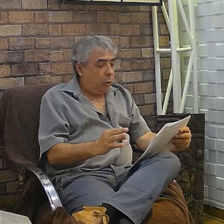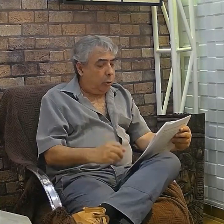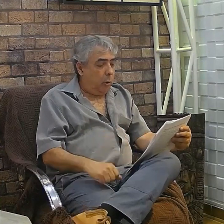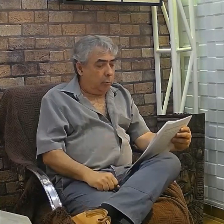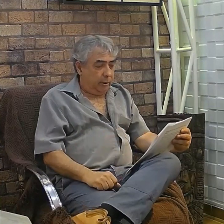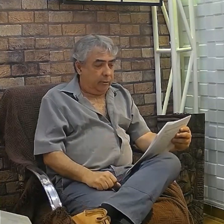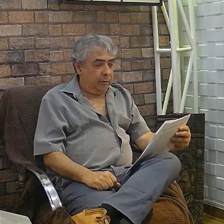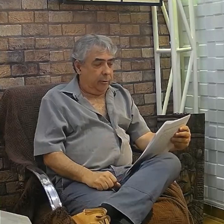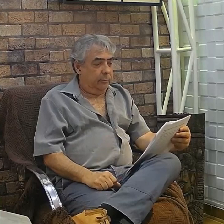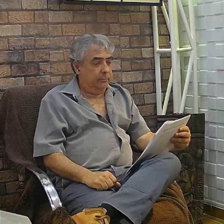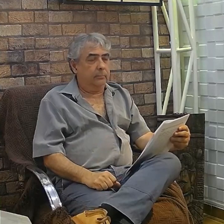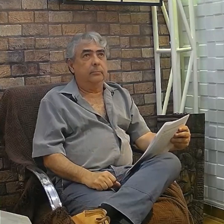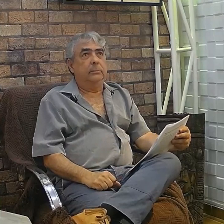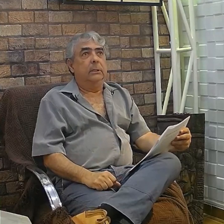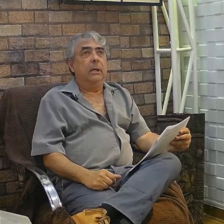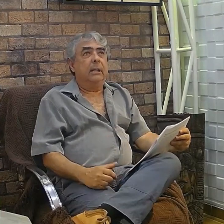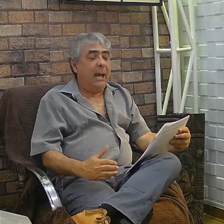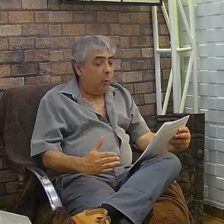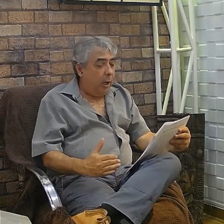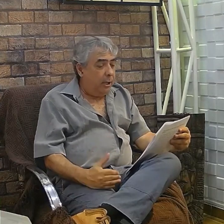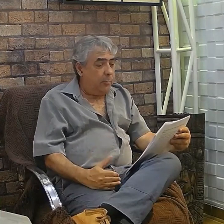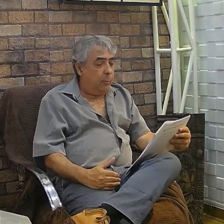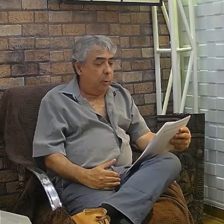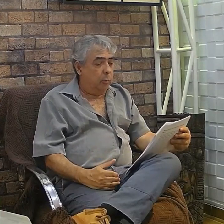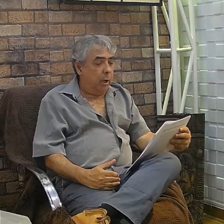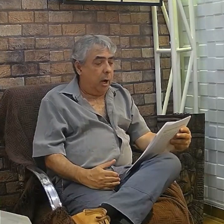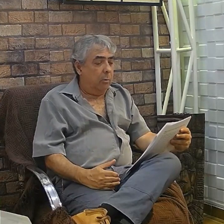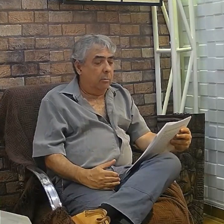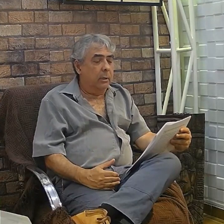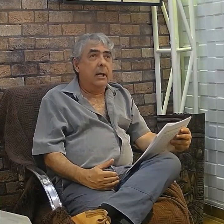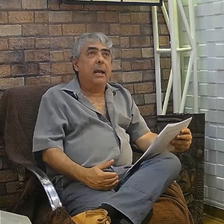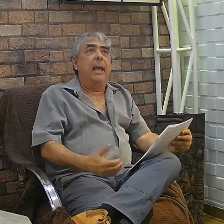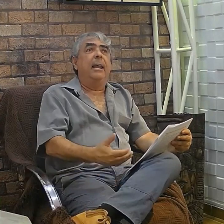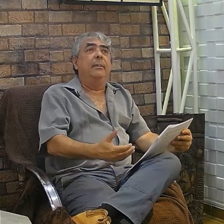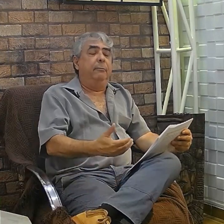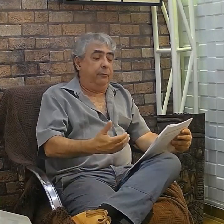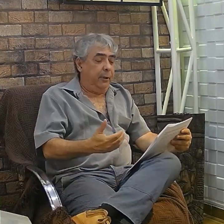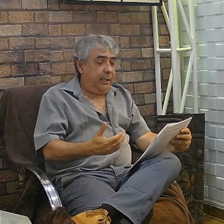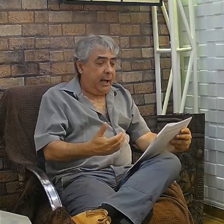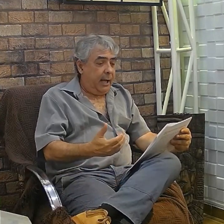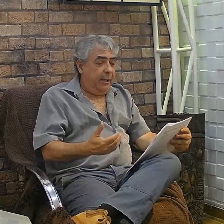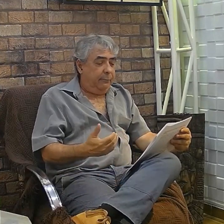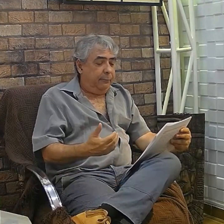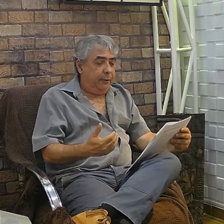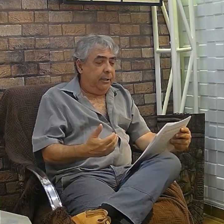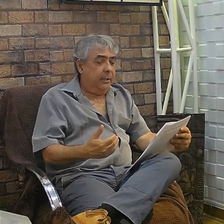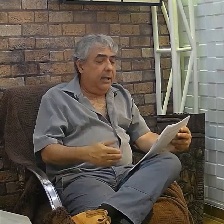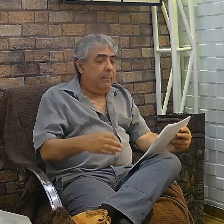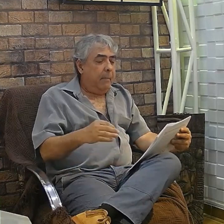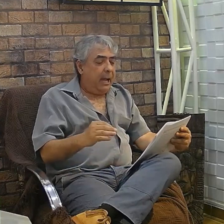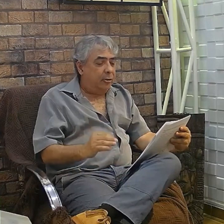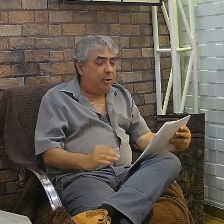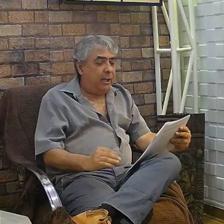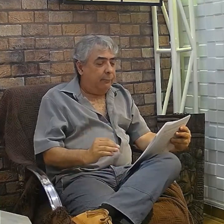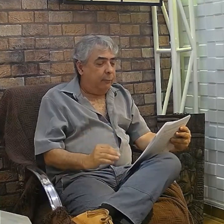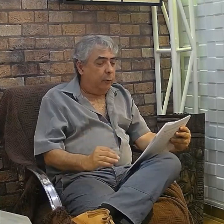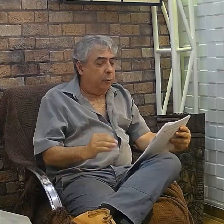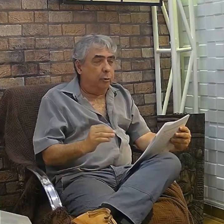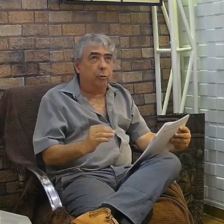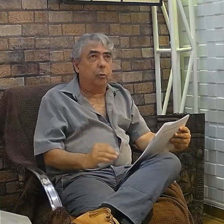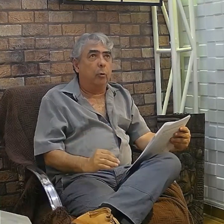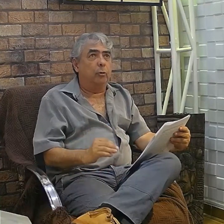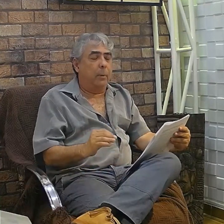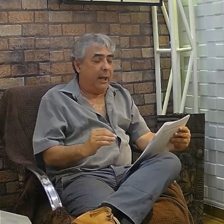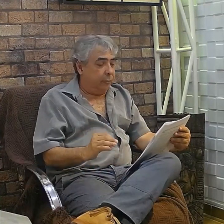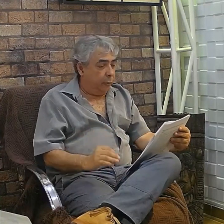Dom João III, que era o rei de Portugal, ele envia, enfim, Martim Afonso